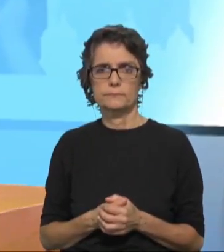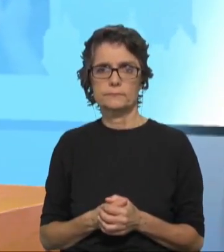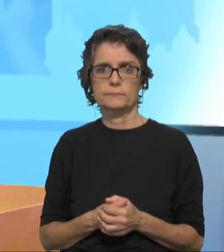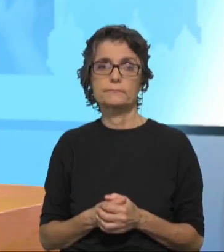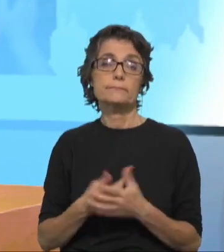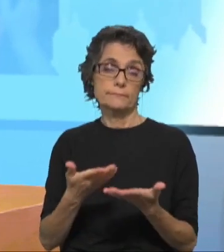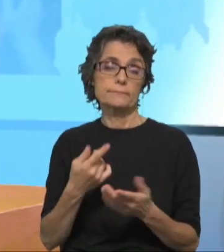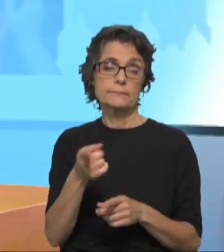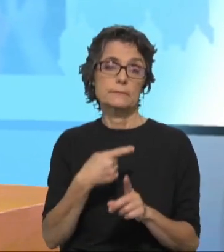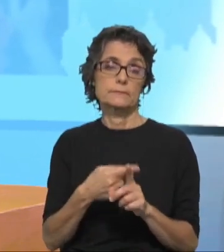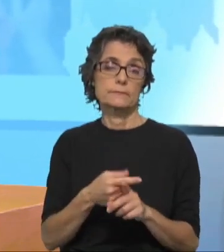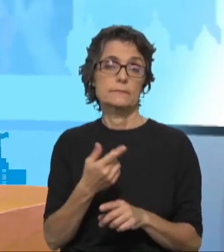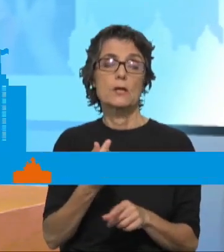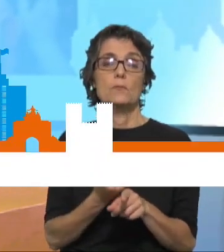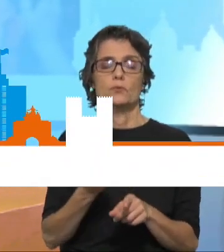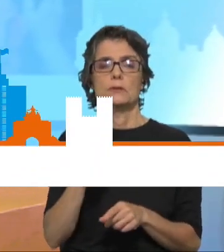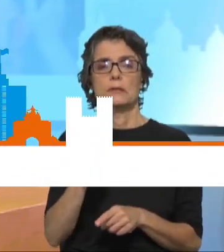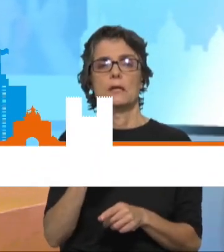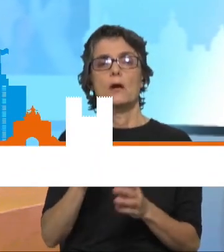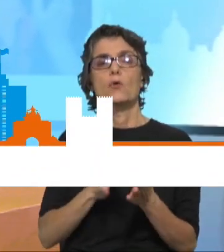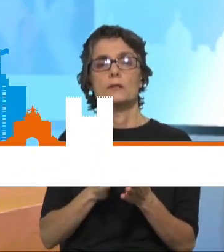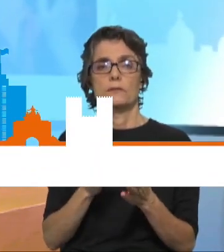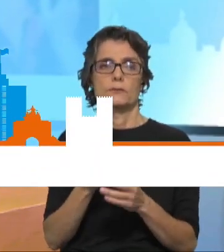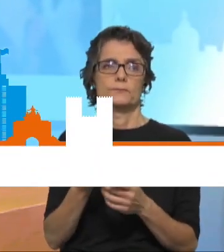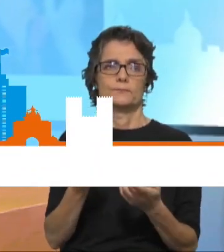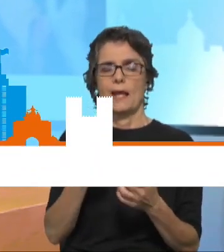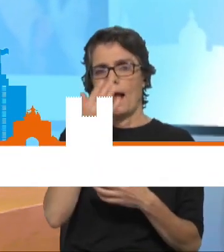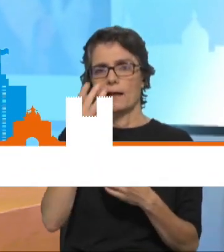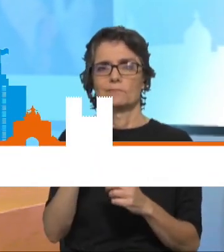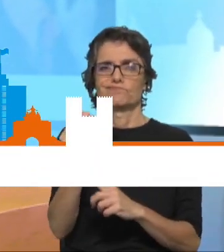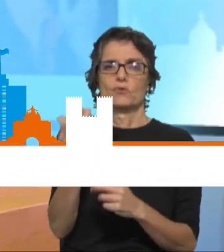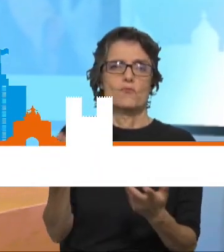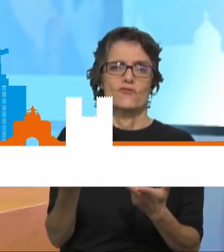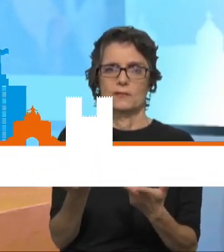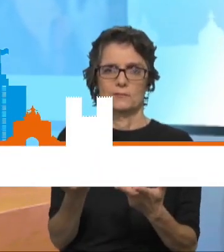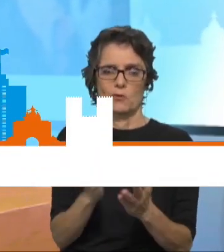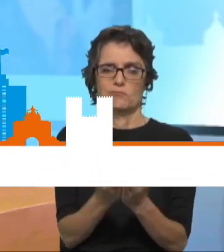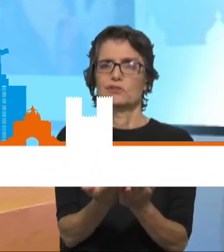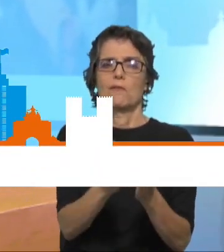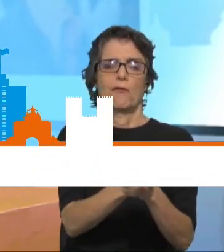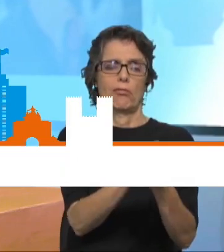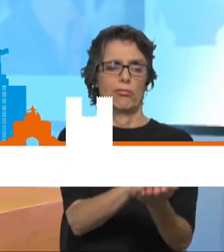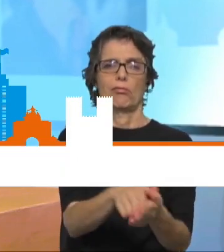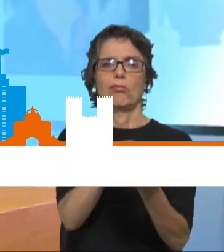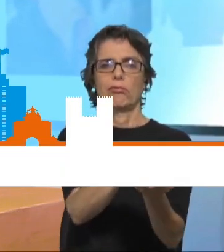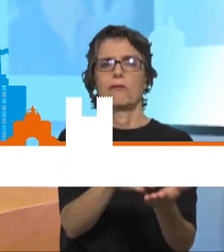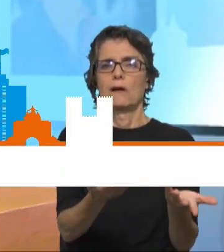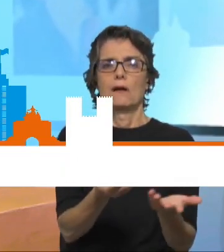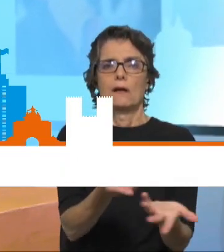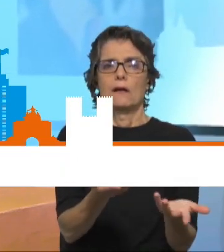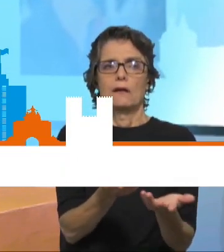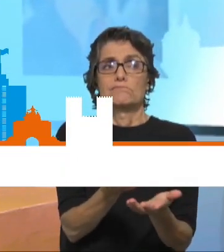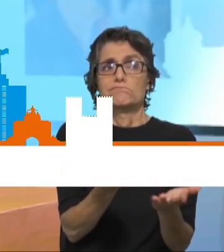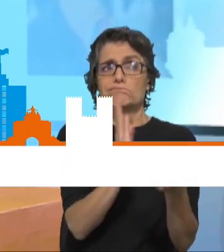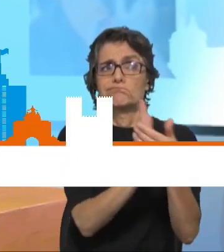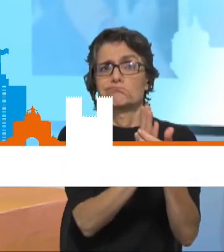grande vantagem, é que o livro, ainda que seja um objeto aparentemente morto, porque pode ficar numa estante eternamente guardado,